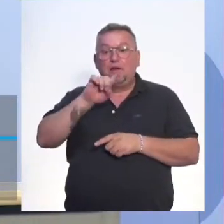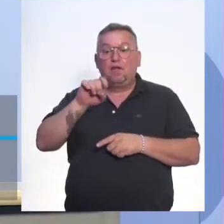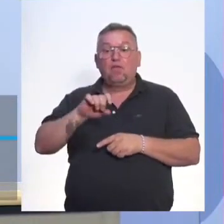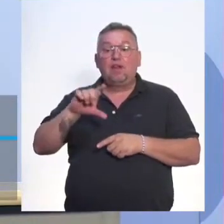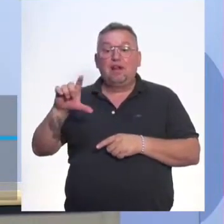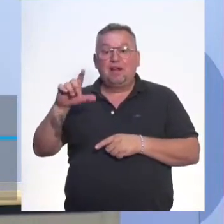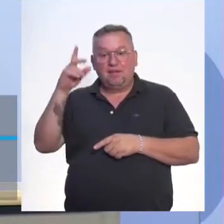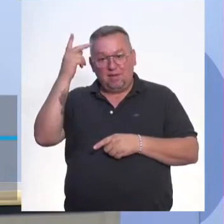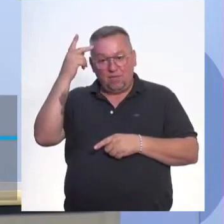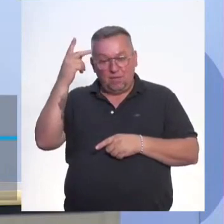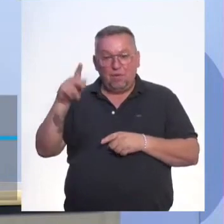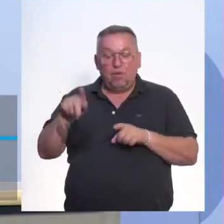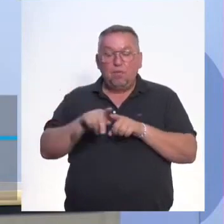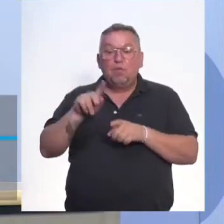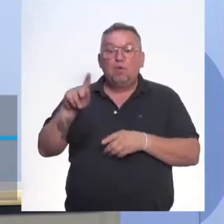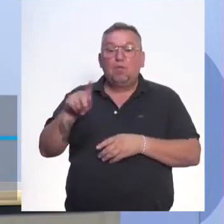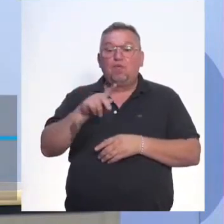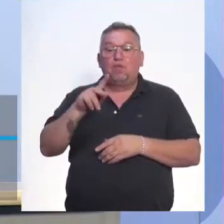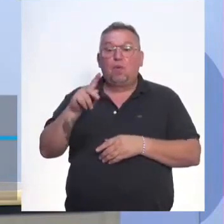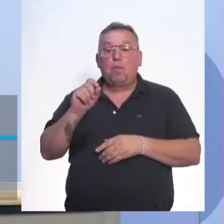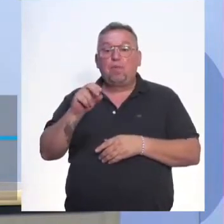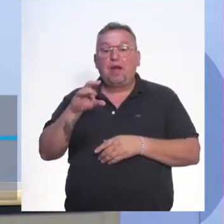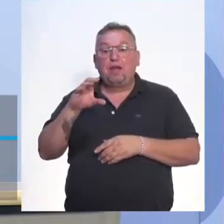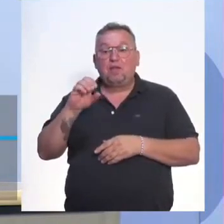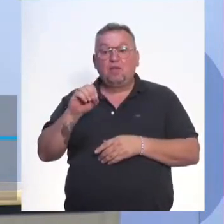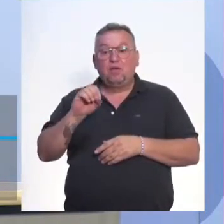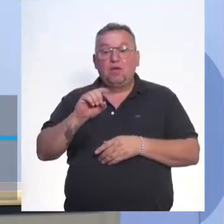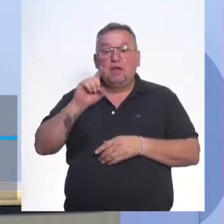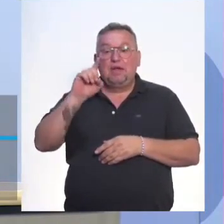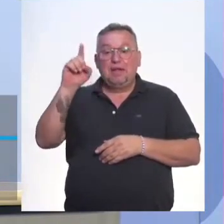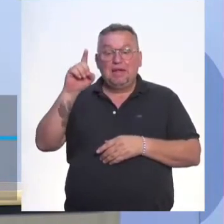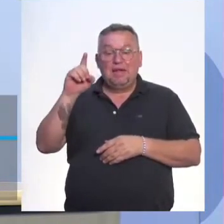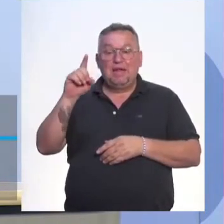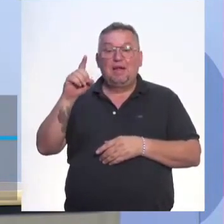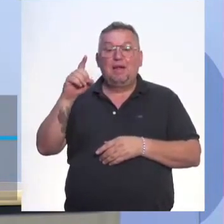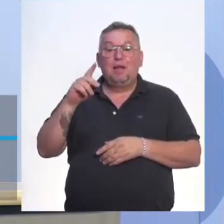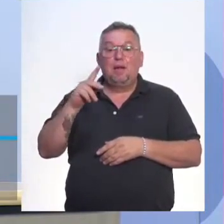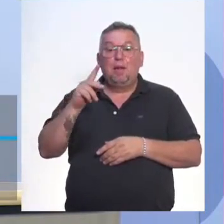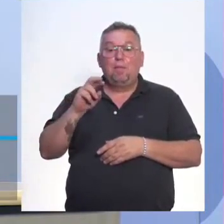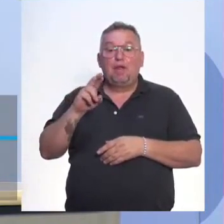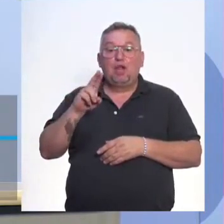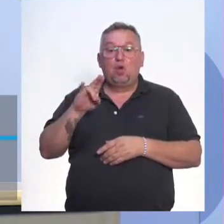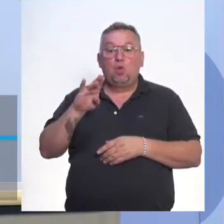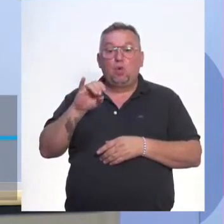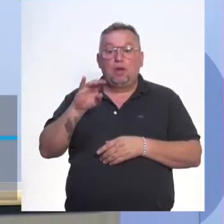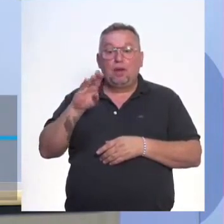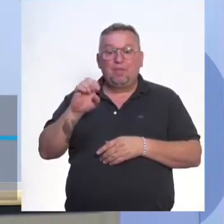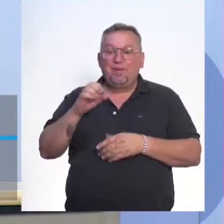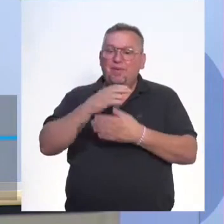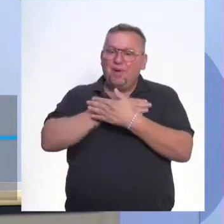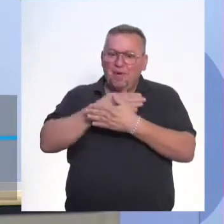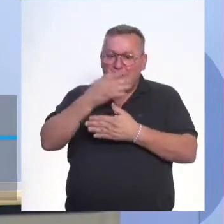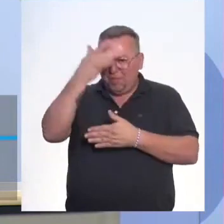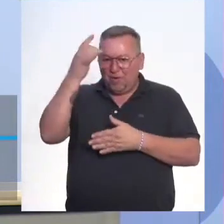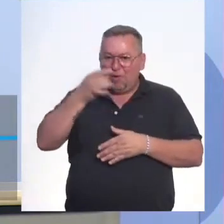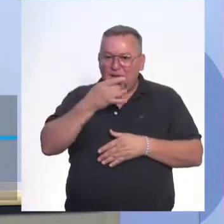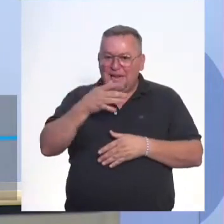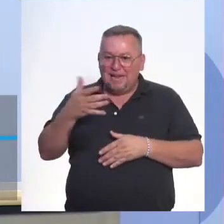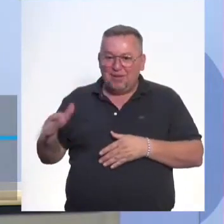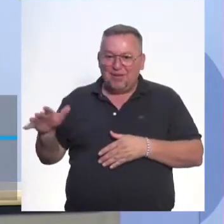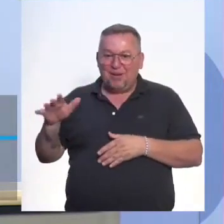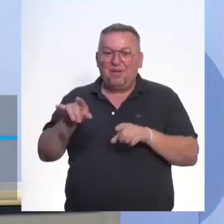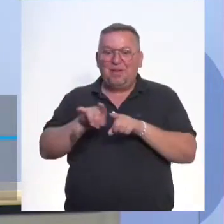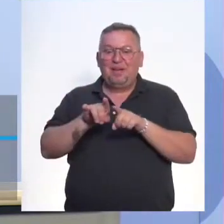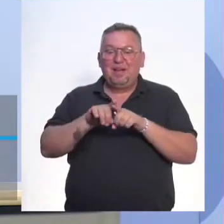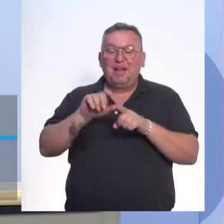Paulo. Professor Pércio, do Jardim São João, da Escola Jardim São João de Peroíbe. Pessoal do Litoral, um abraço para o pessoal do Litoral. E a